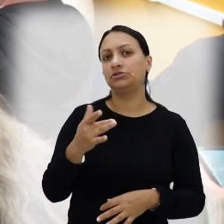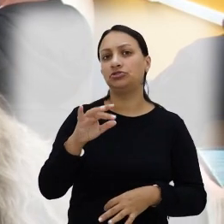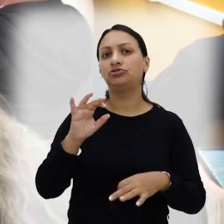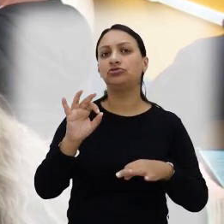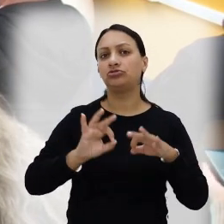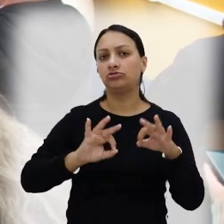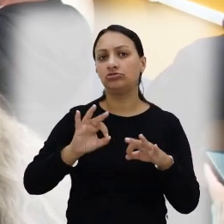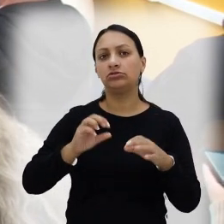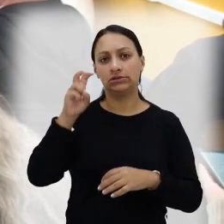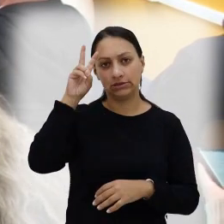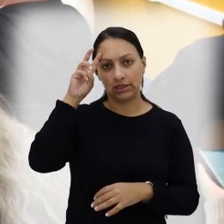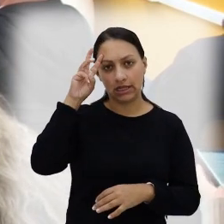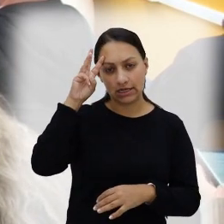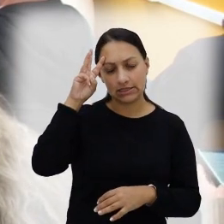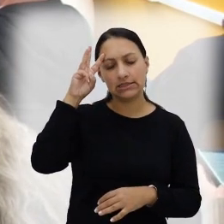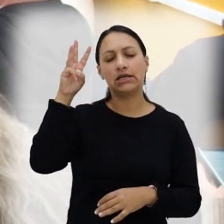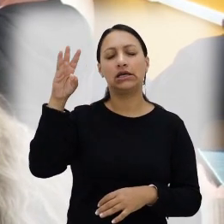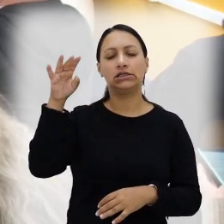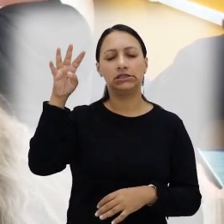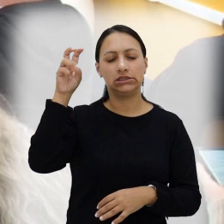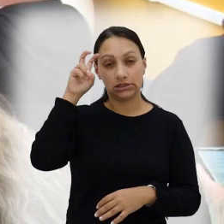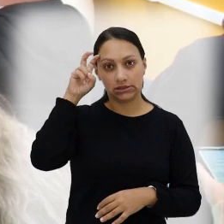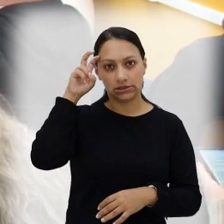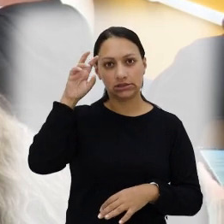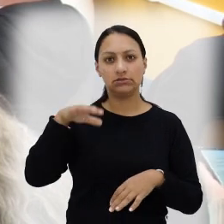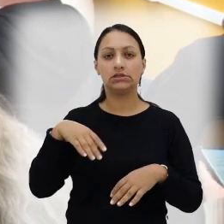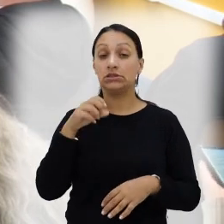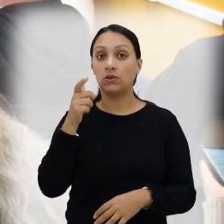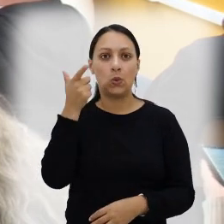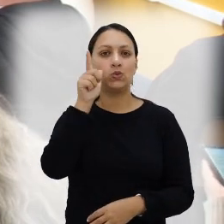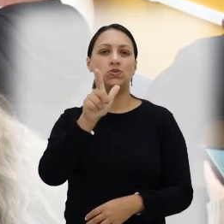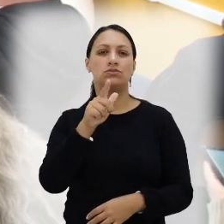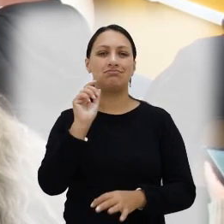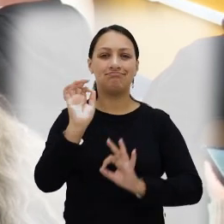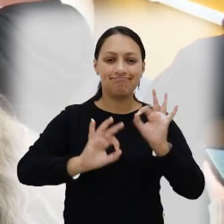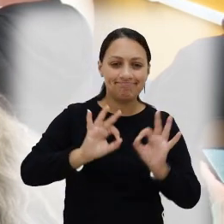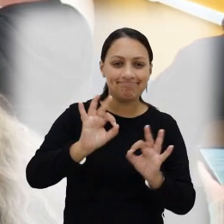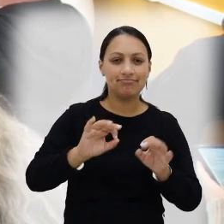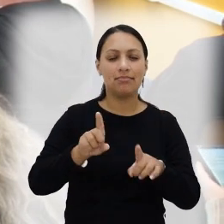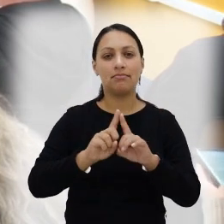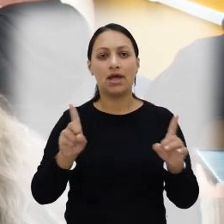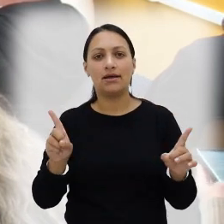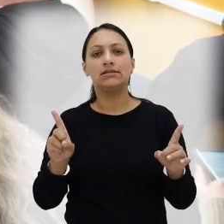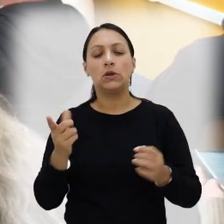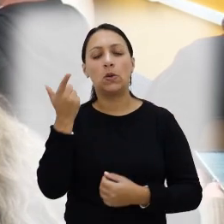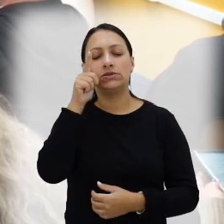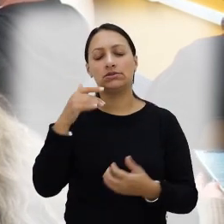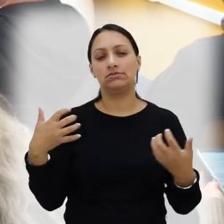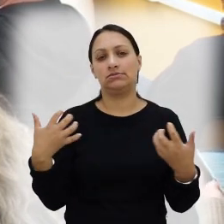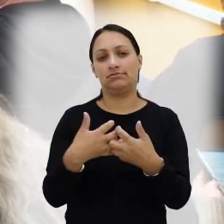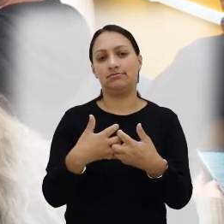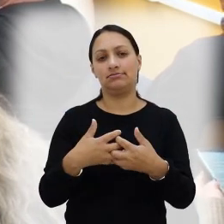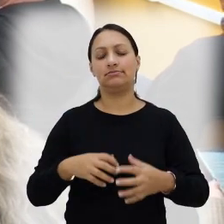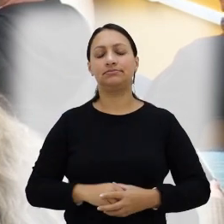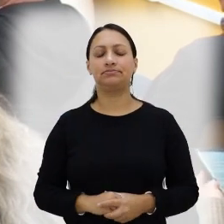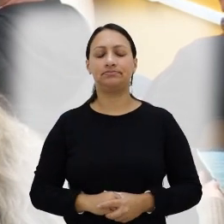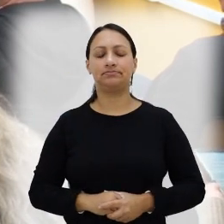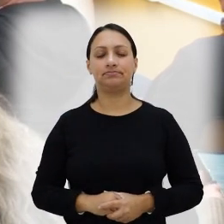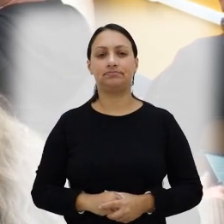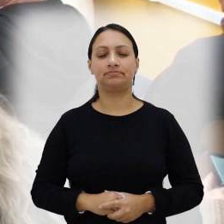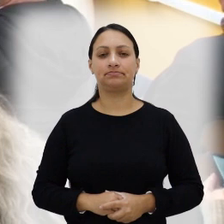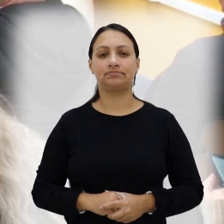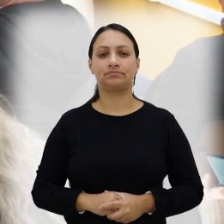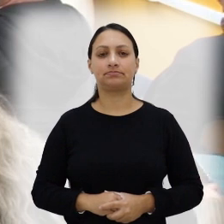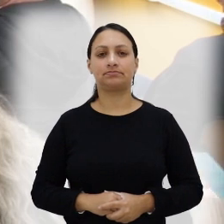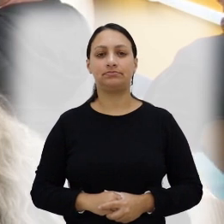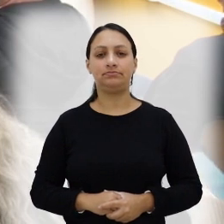tem uma negociação aí que a gente precisa fazer, que daí quebra todo o nosso fluxo natural, mas a gente também consegue encaixar. Se vocês querem se programar, se